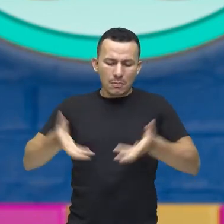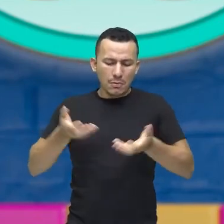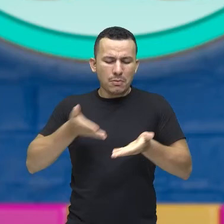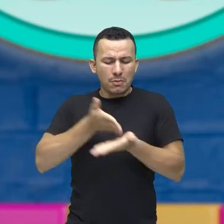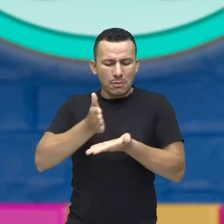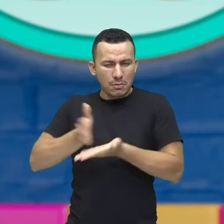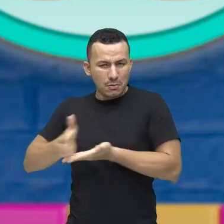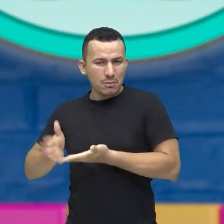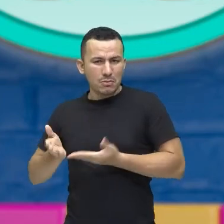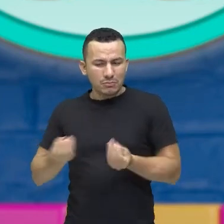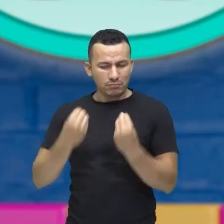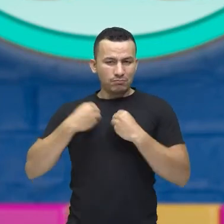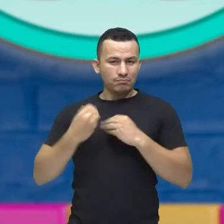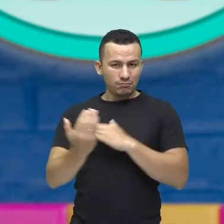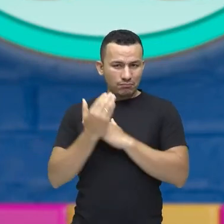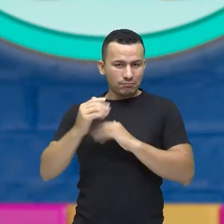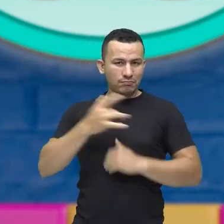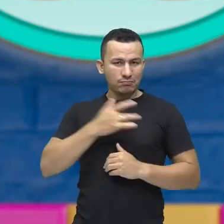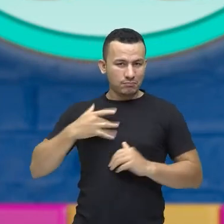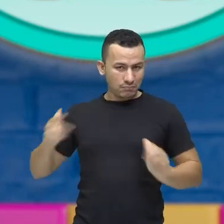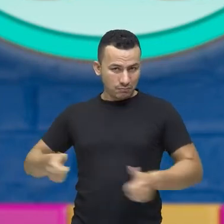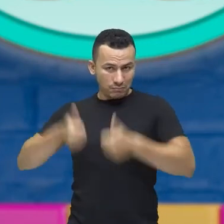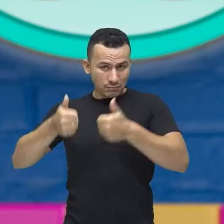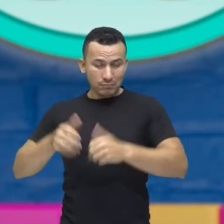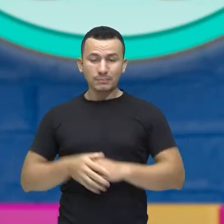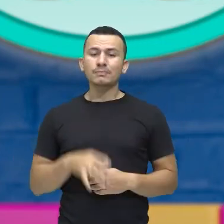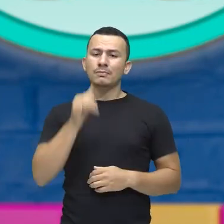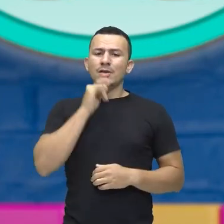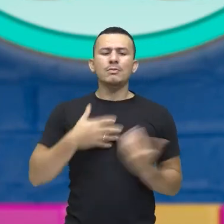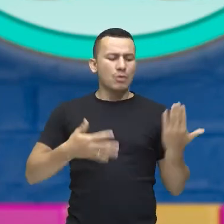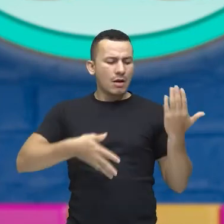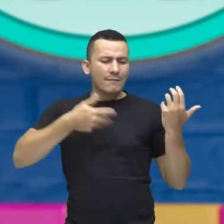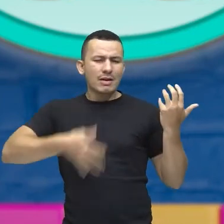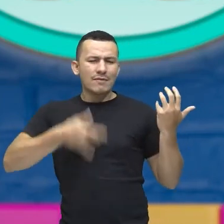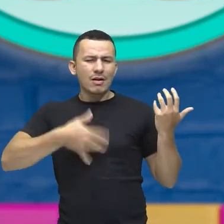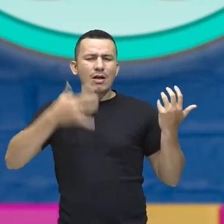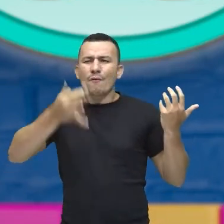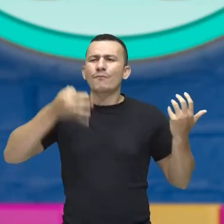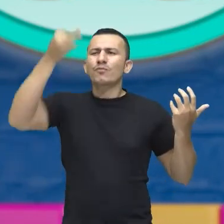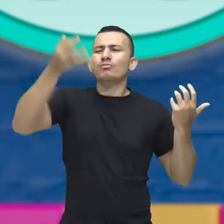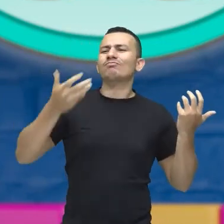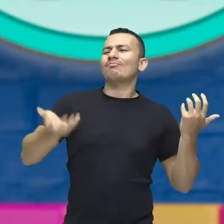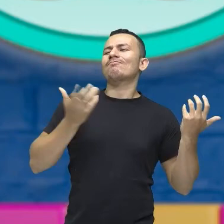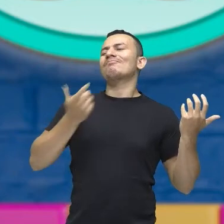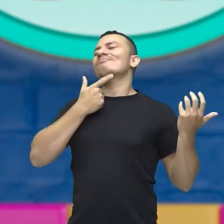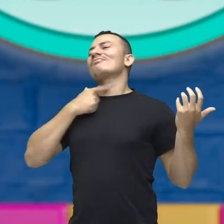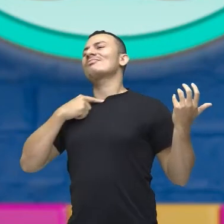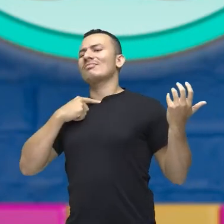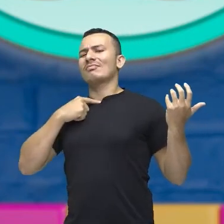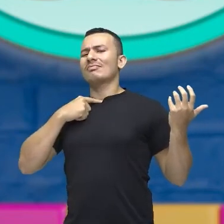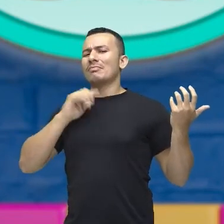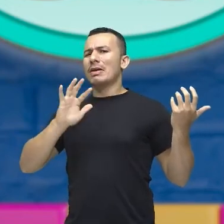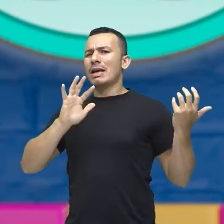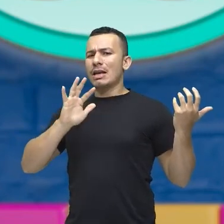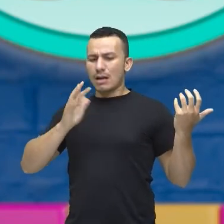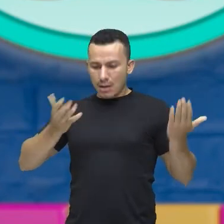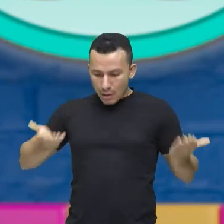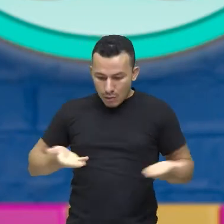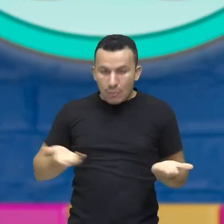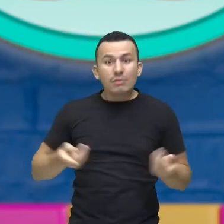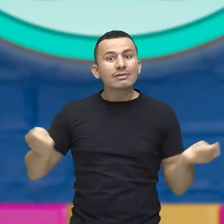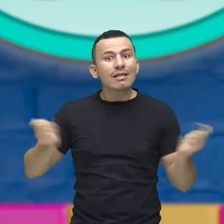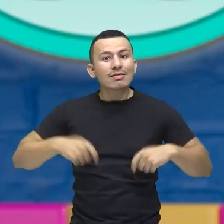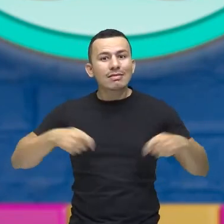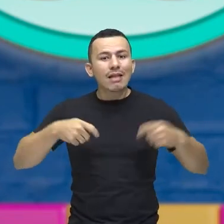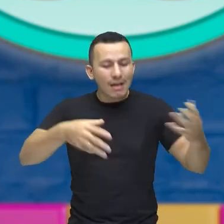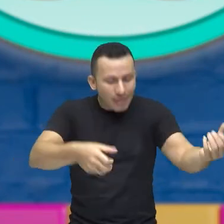dieta. Quero aprender a tocar violão no futuro. Esse plano não está no futuro, ele está hoje. Eu posso pegar um violão,